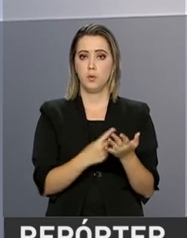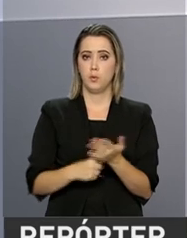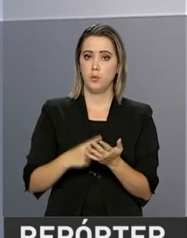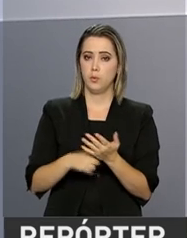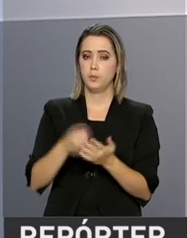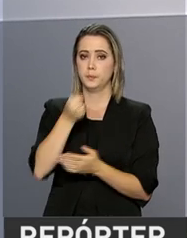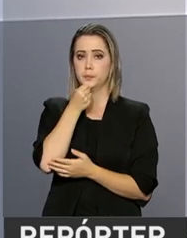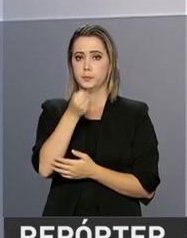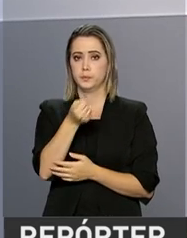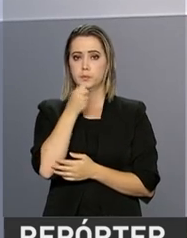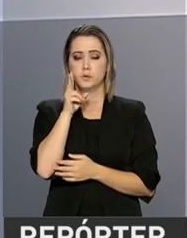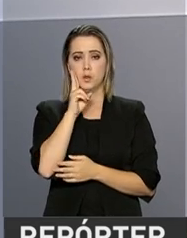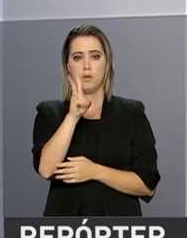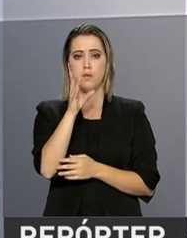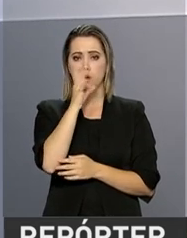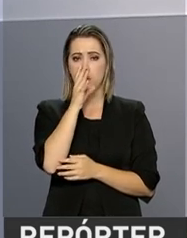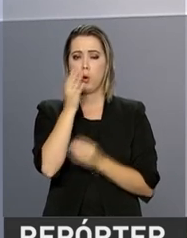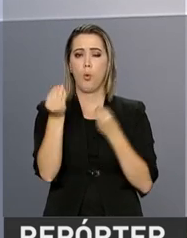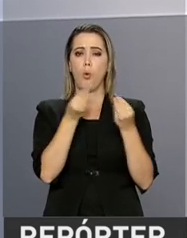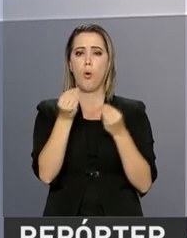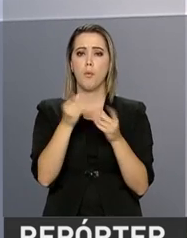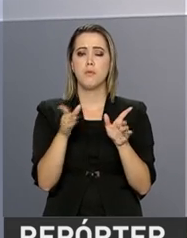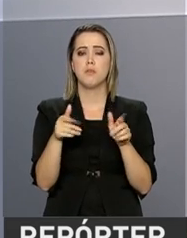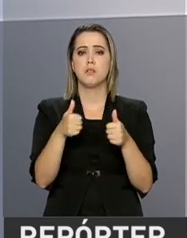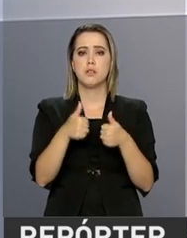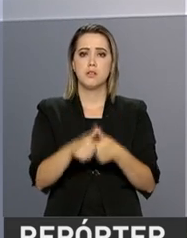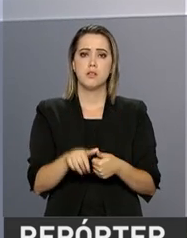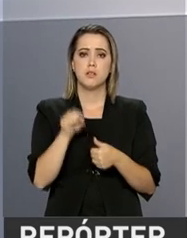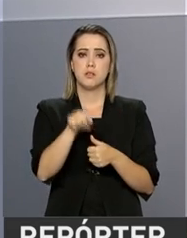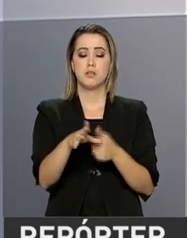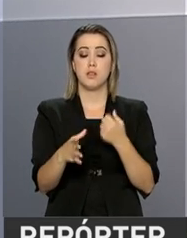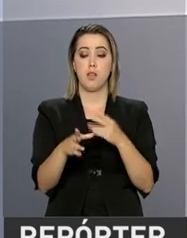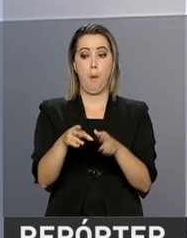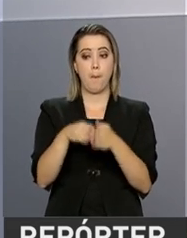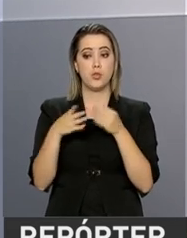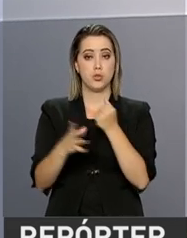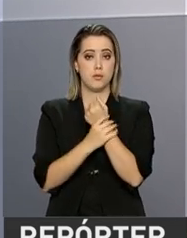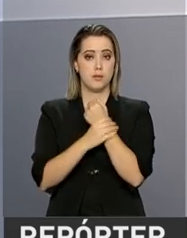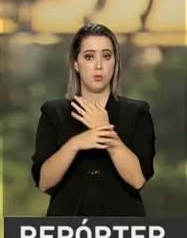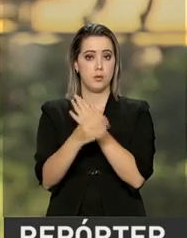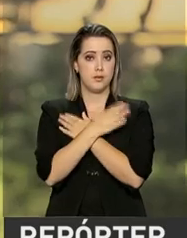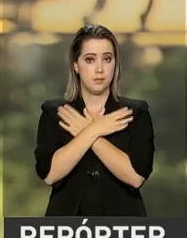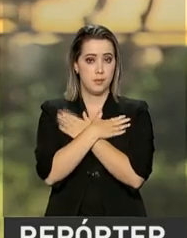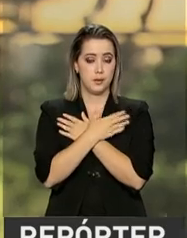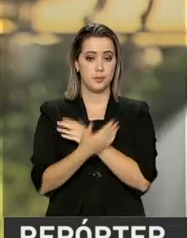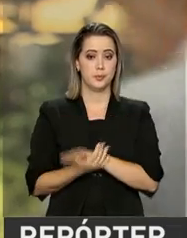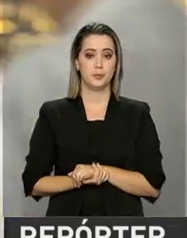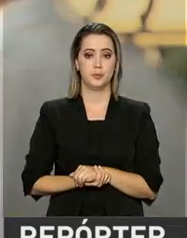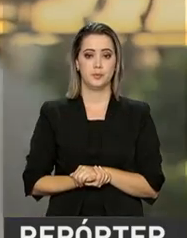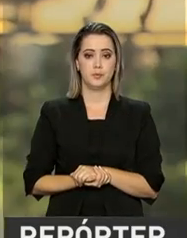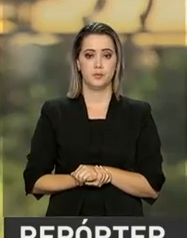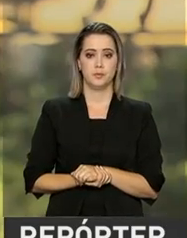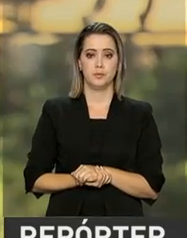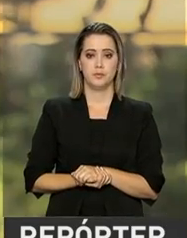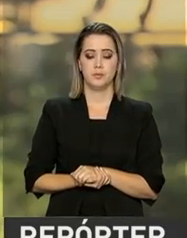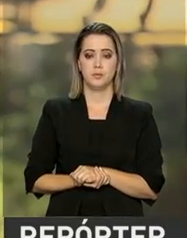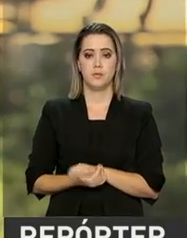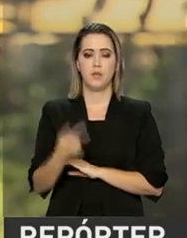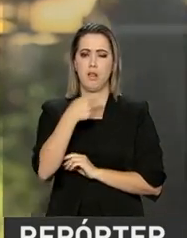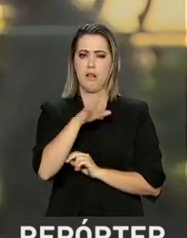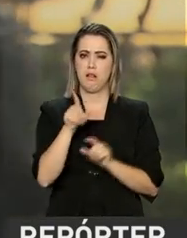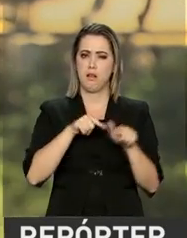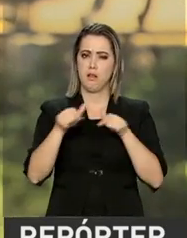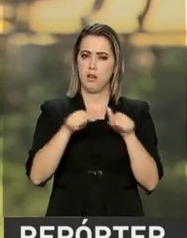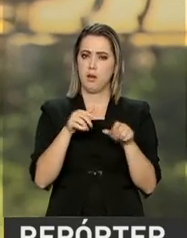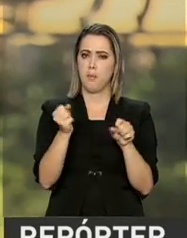empregadores e acompanhar o andamento do pedido de seguro desemprego Marcos é auxiliar